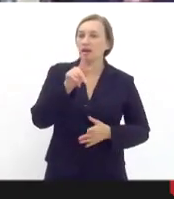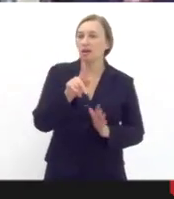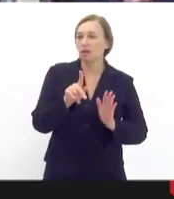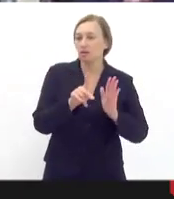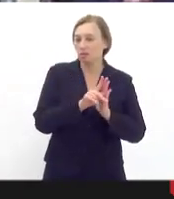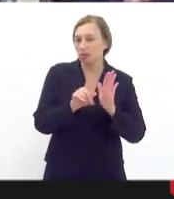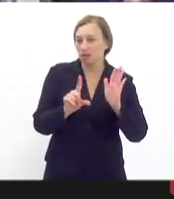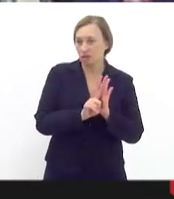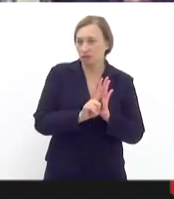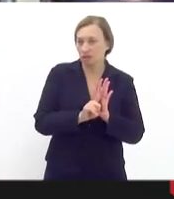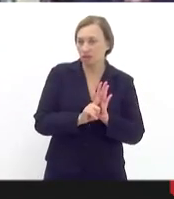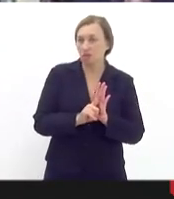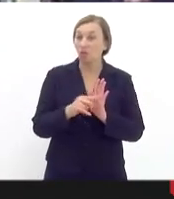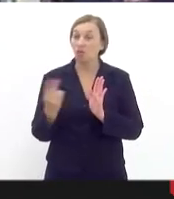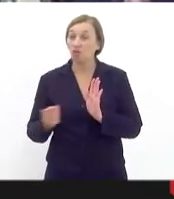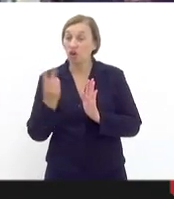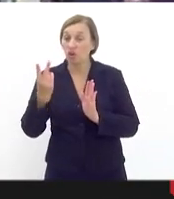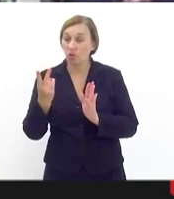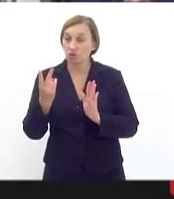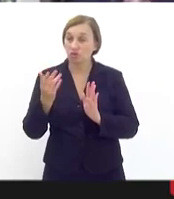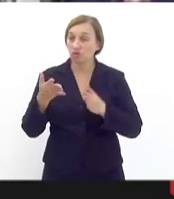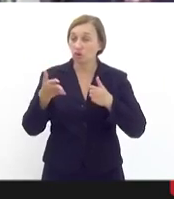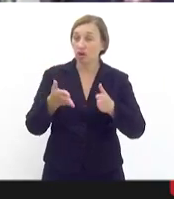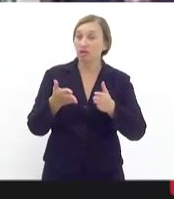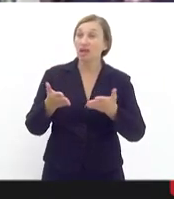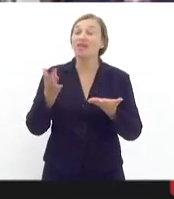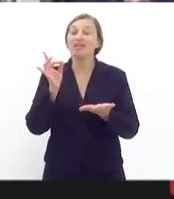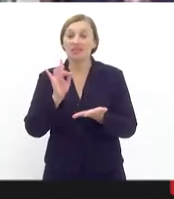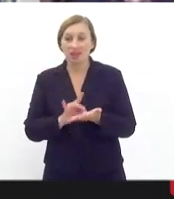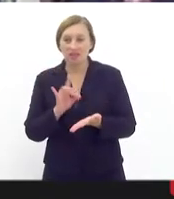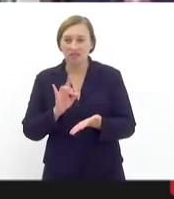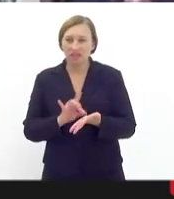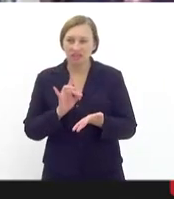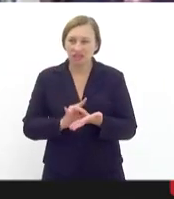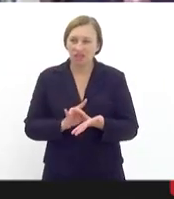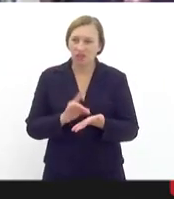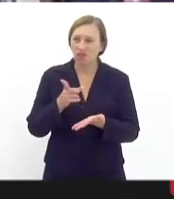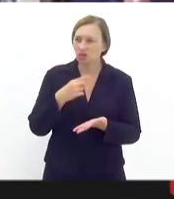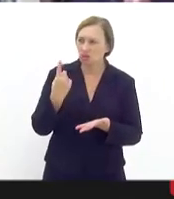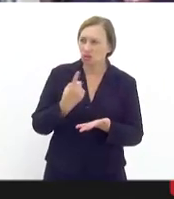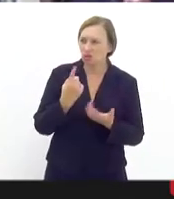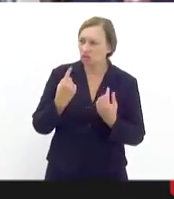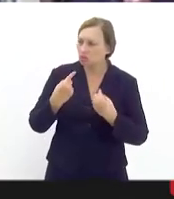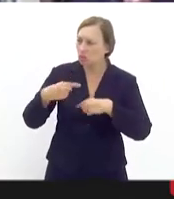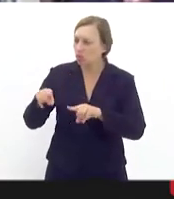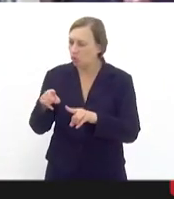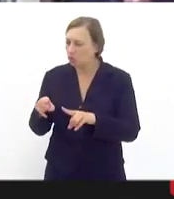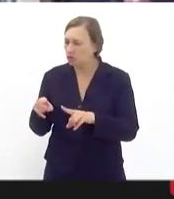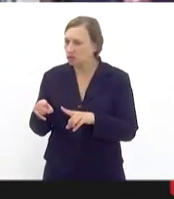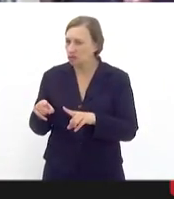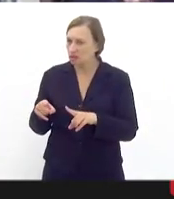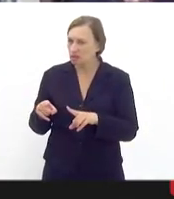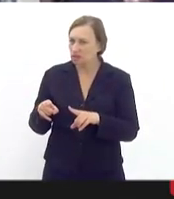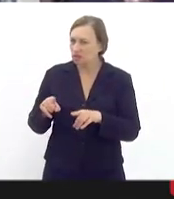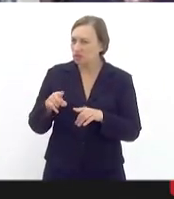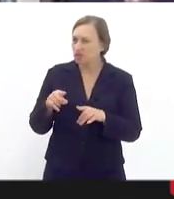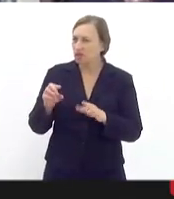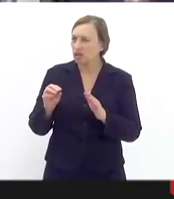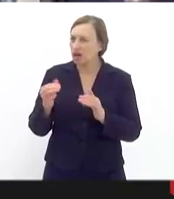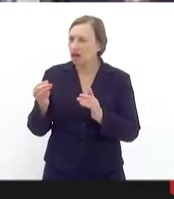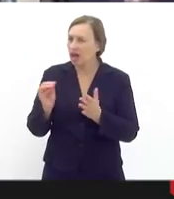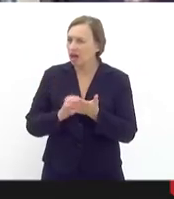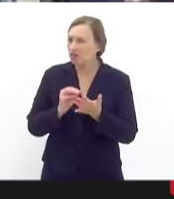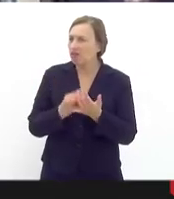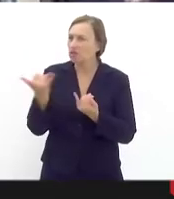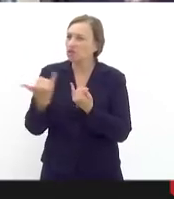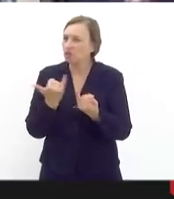coloca alguns dos valores que estão em xeque, porque, na verdade, né, o que nós estamos combatendo, como combatemos a desinformação,